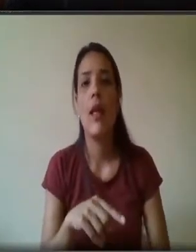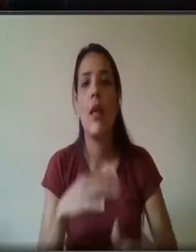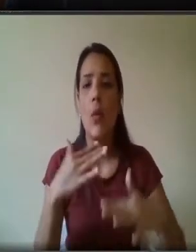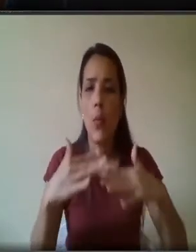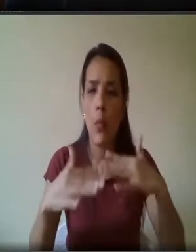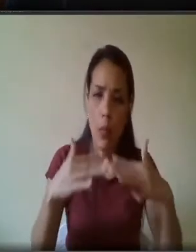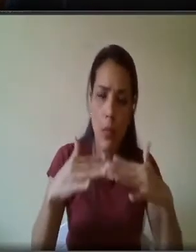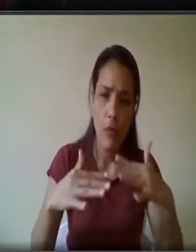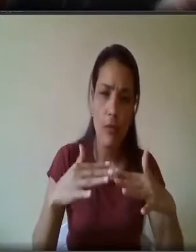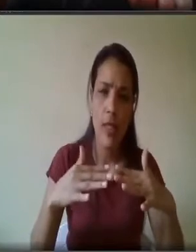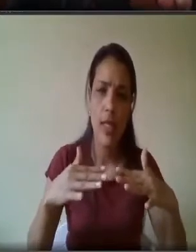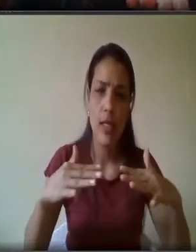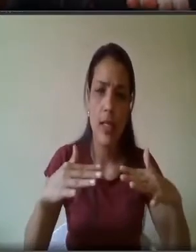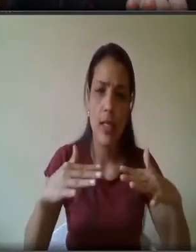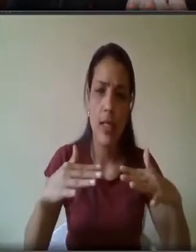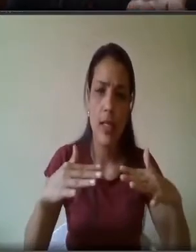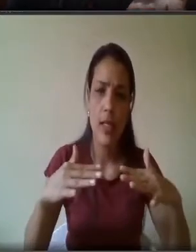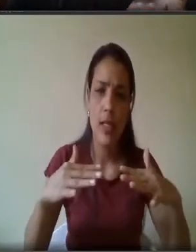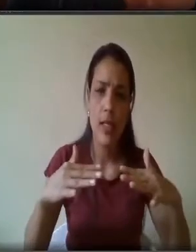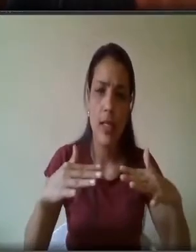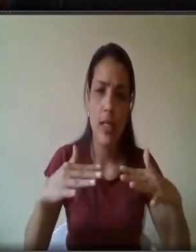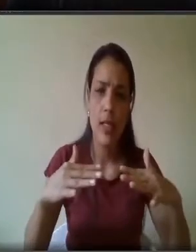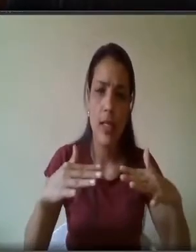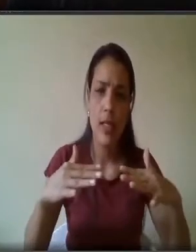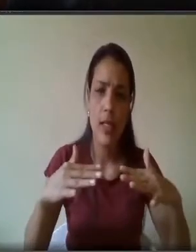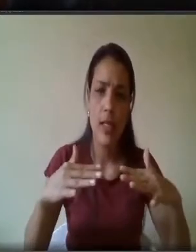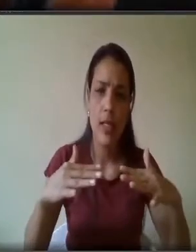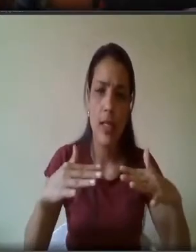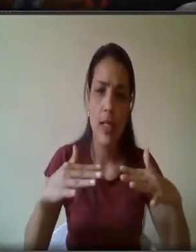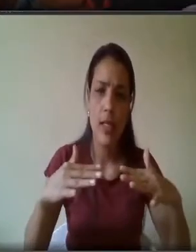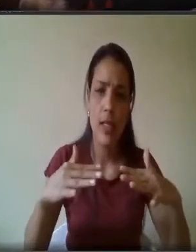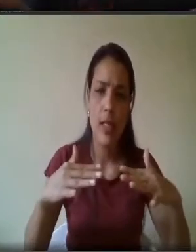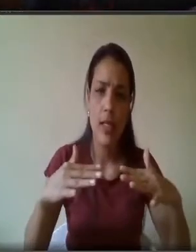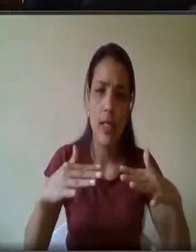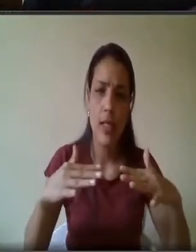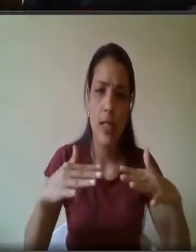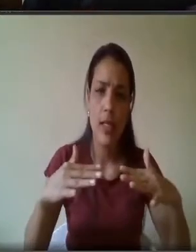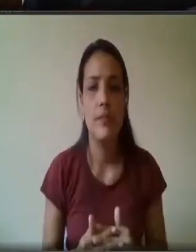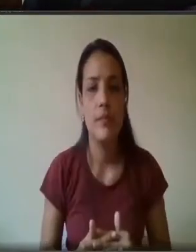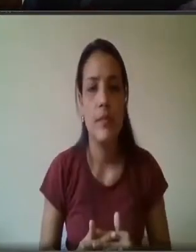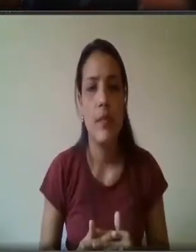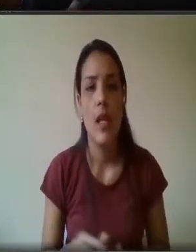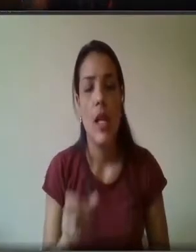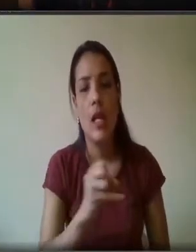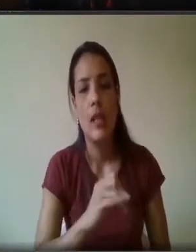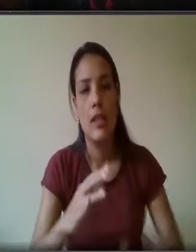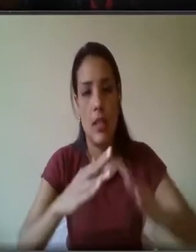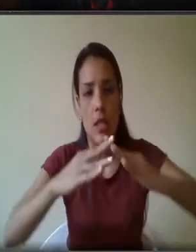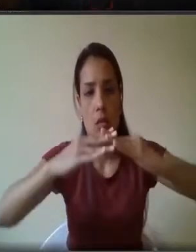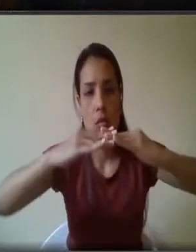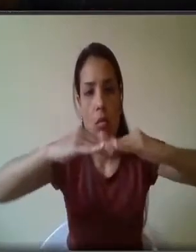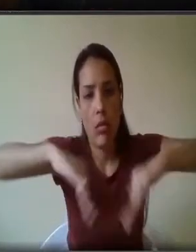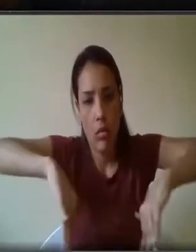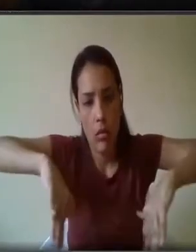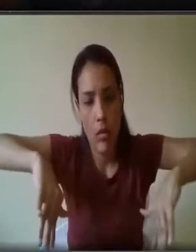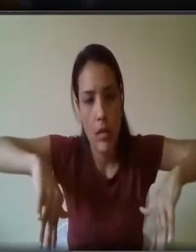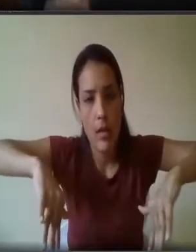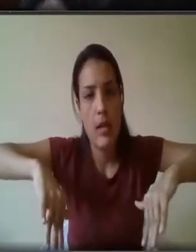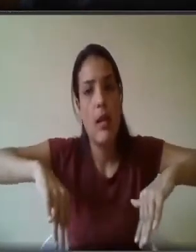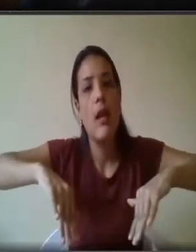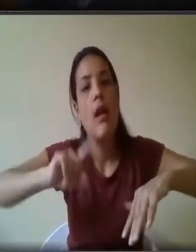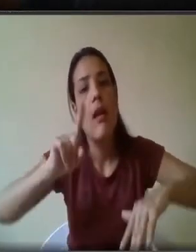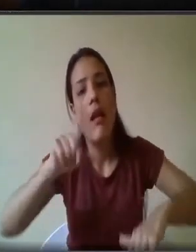dobrar, e quando ele levanta, é o sorrimento. Se ele rebaixar essa área do relevo, a gente chama